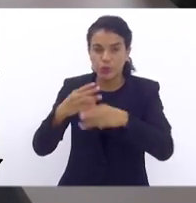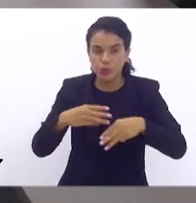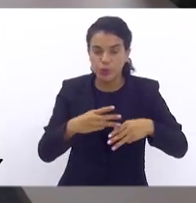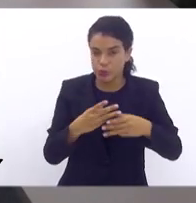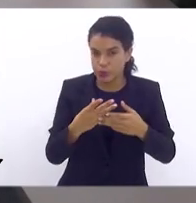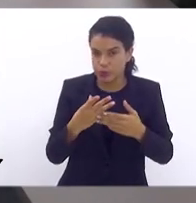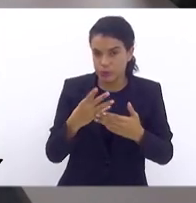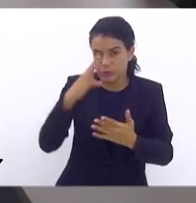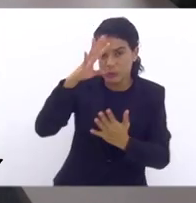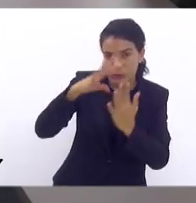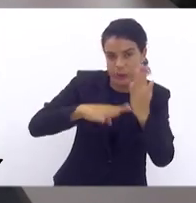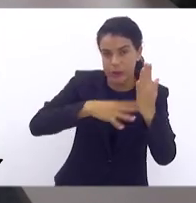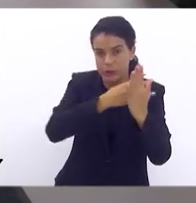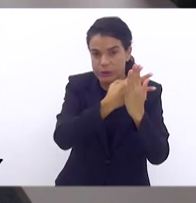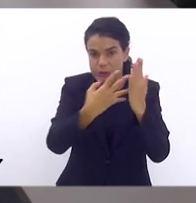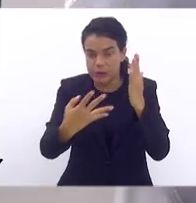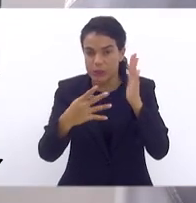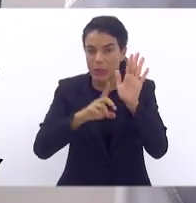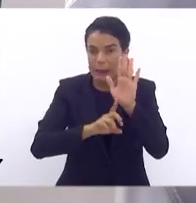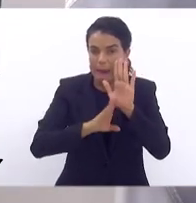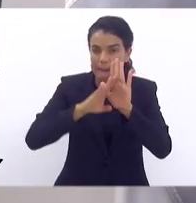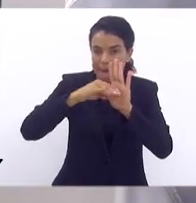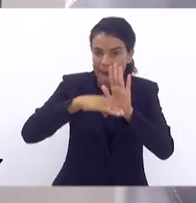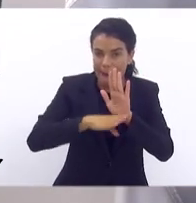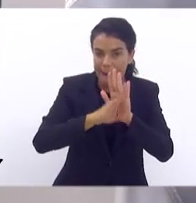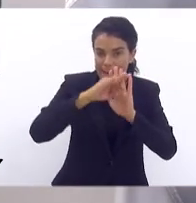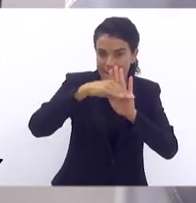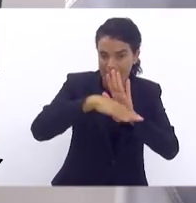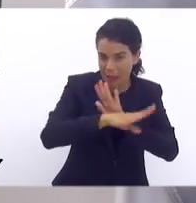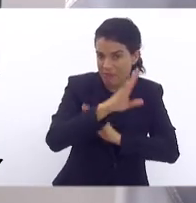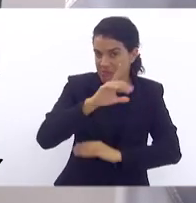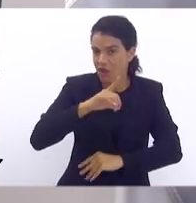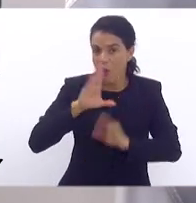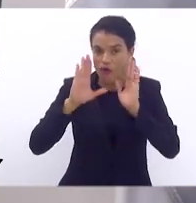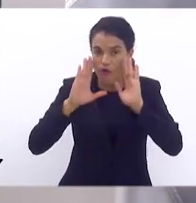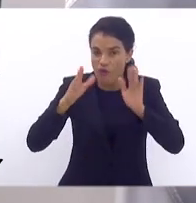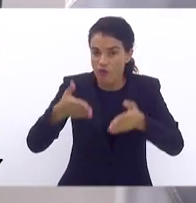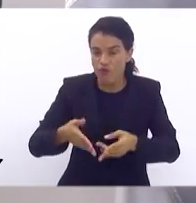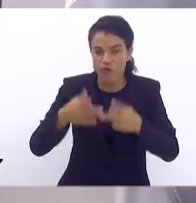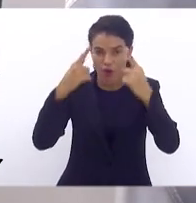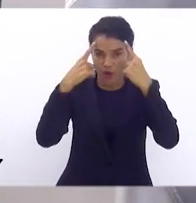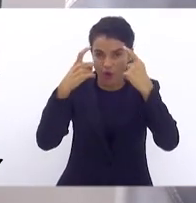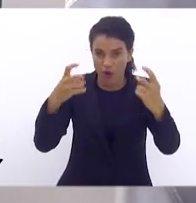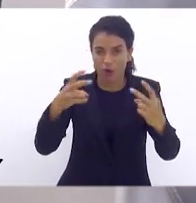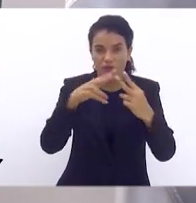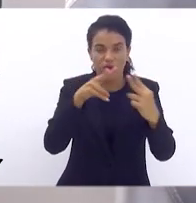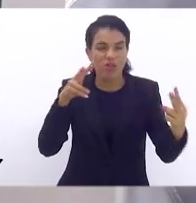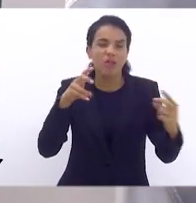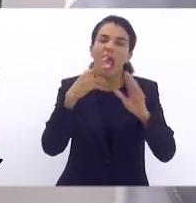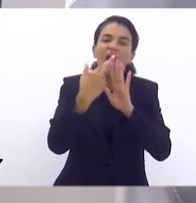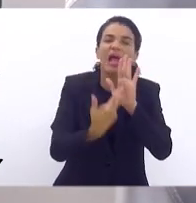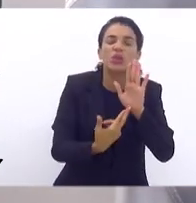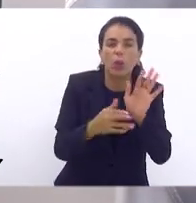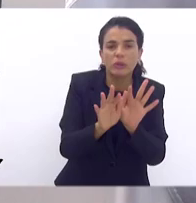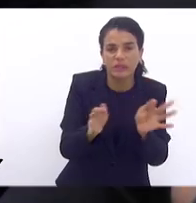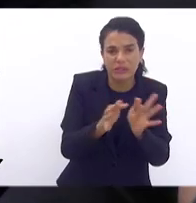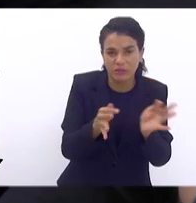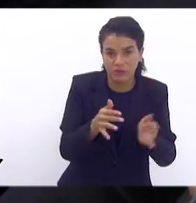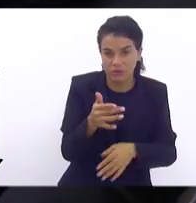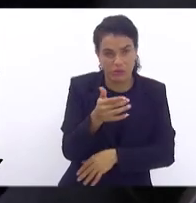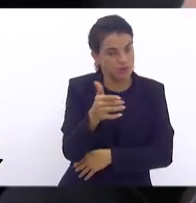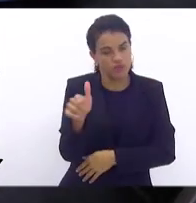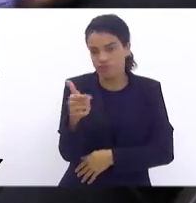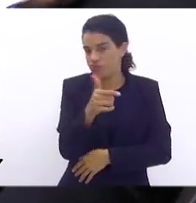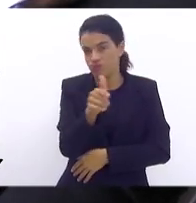né da produção de sobre o foco violência cibernético um relatório alguma coisa específico com relação